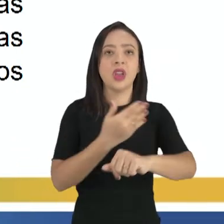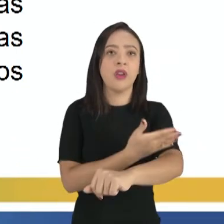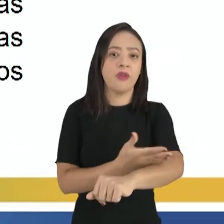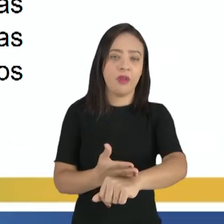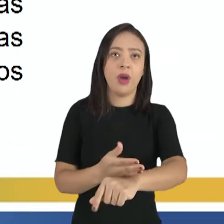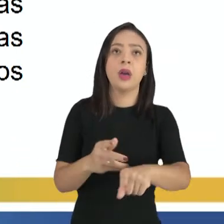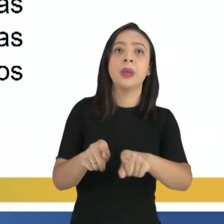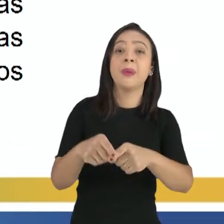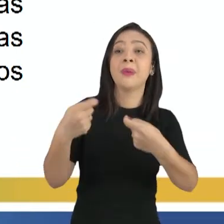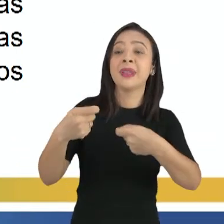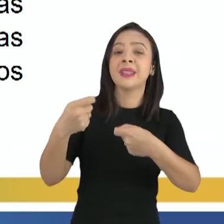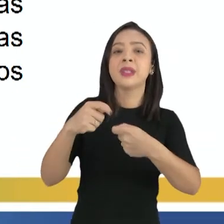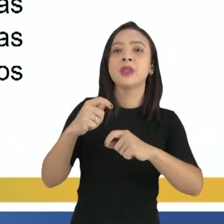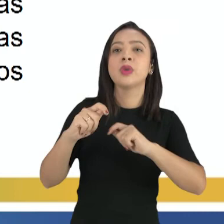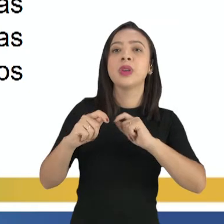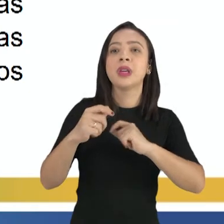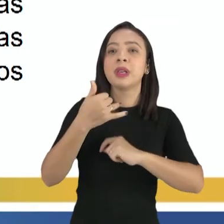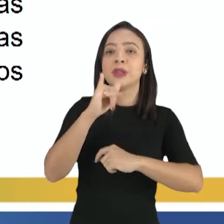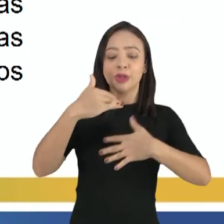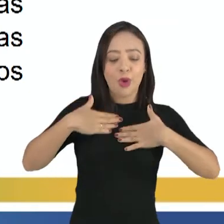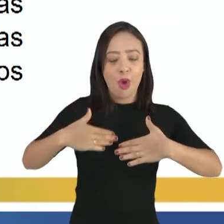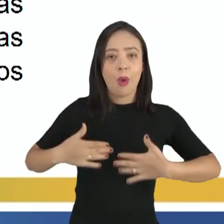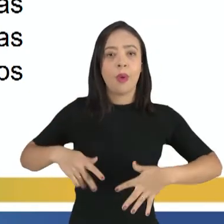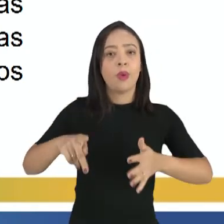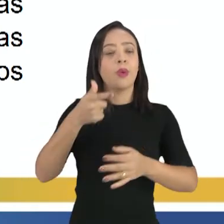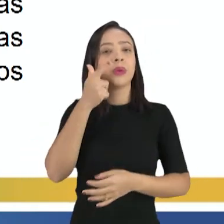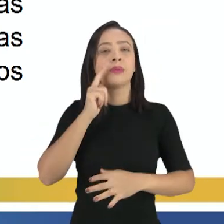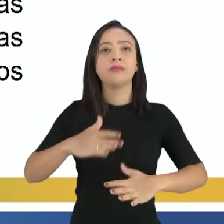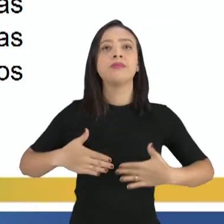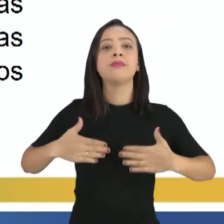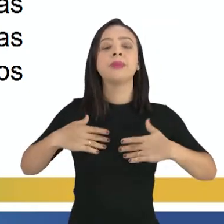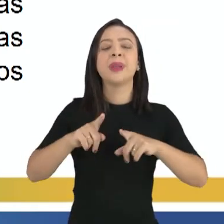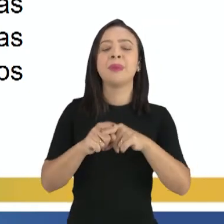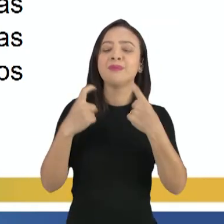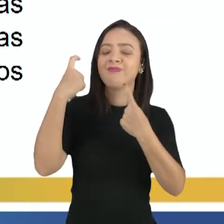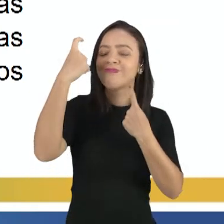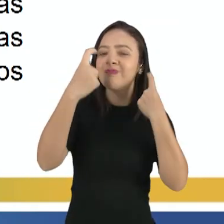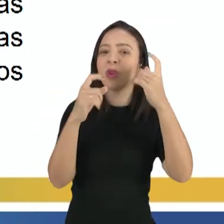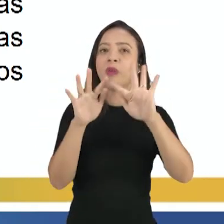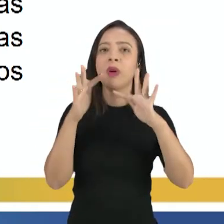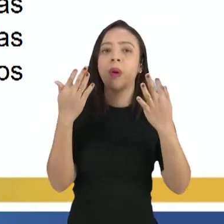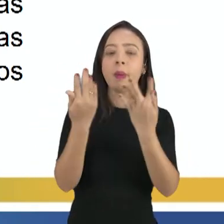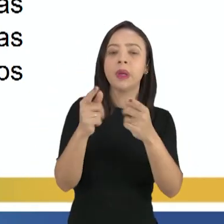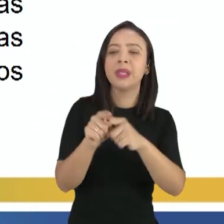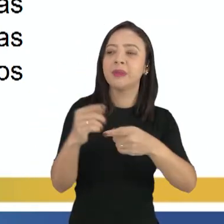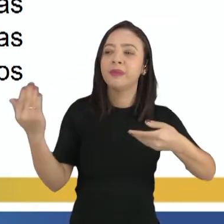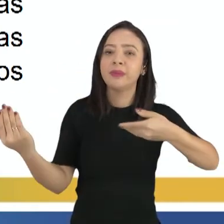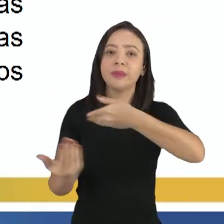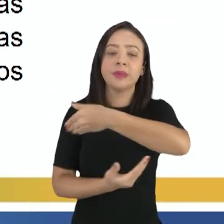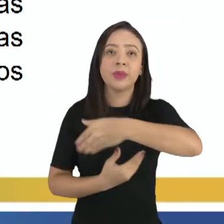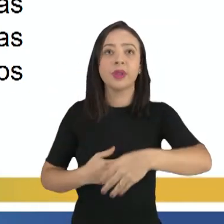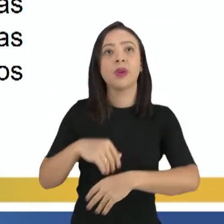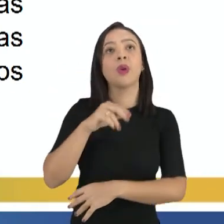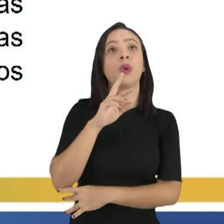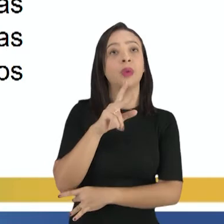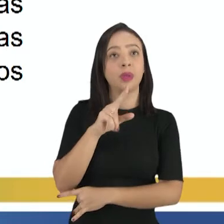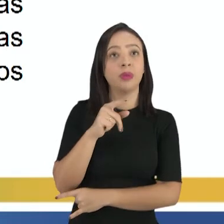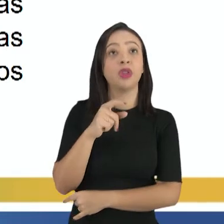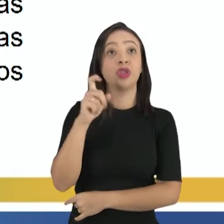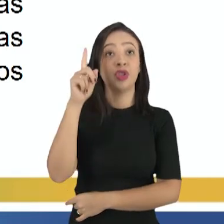precisará de energia para se recompor a preocupação com a família EA comunicação entre os irmãos trava